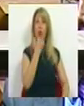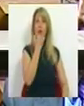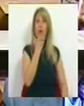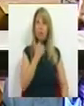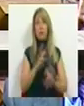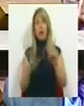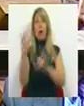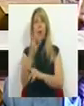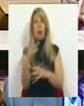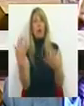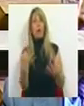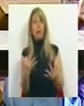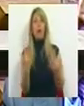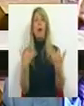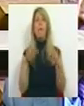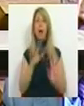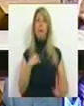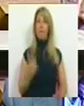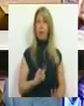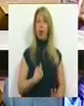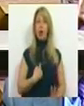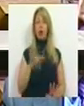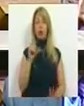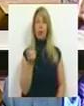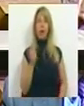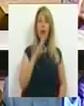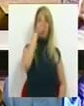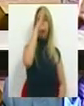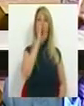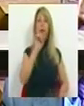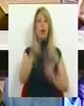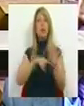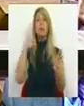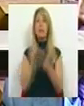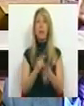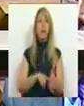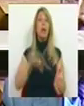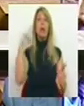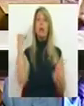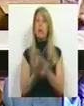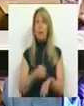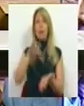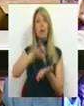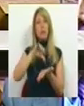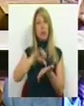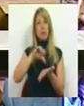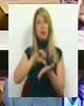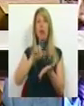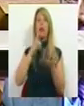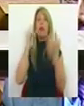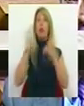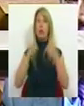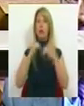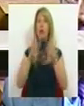a subida, mas para nós e para o anterior Governo, sempre em sede de concertação